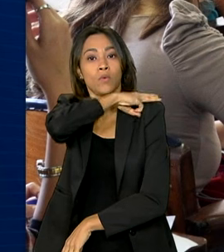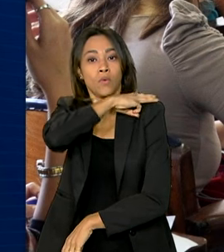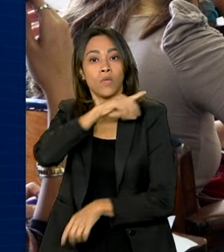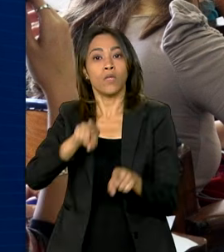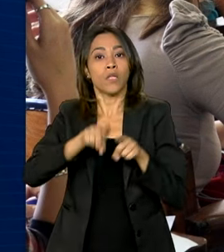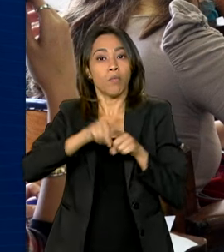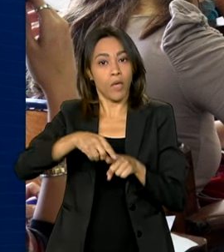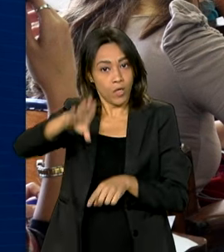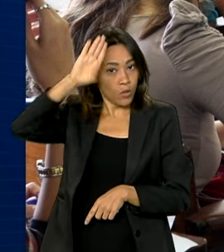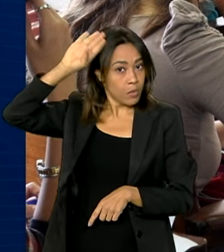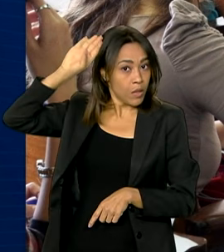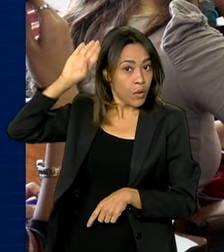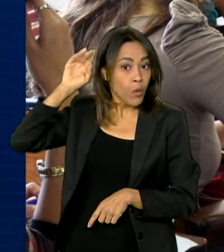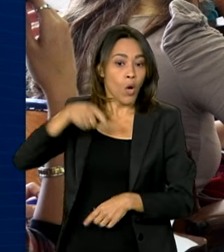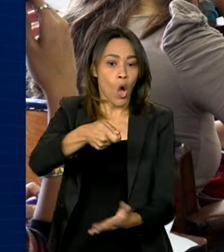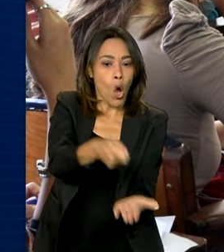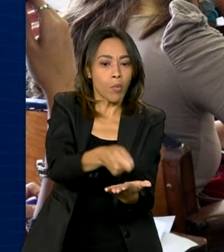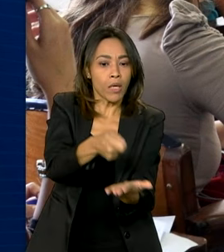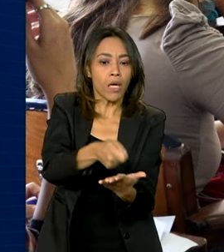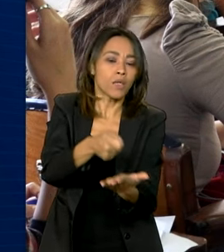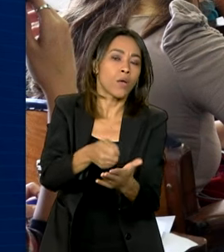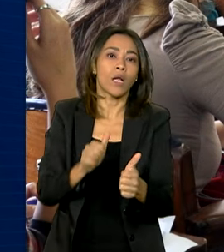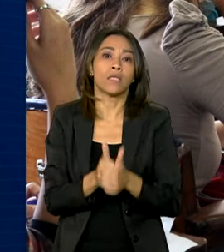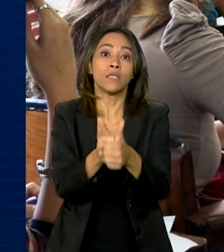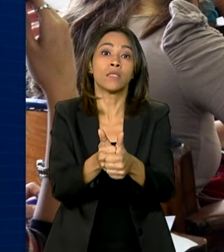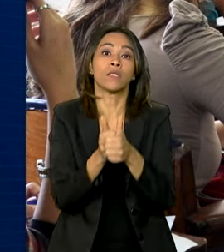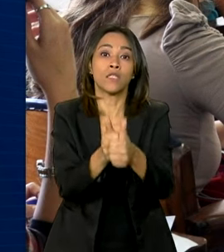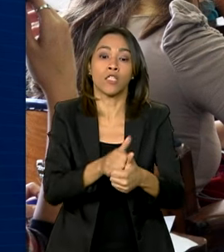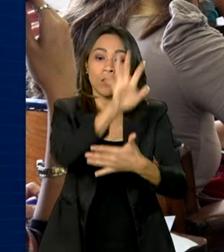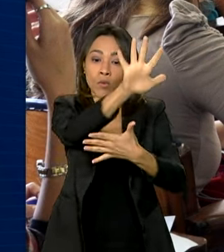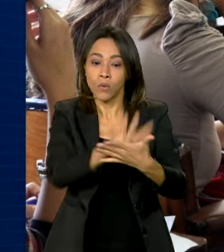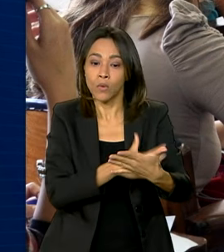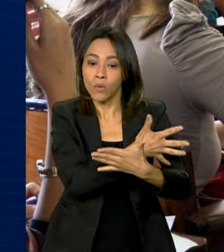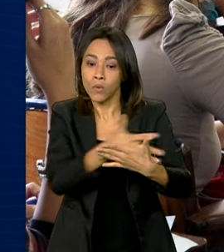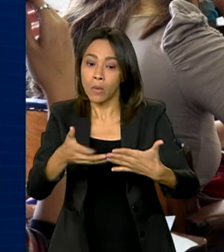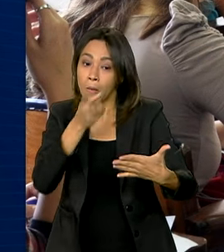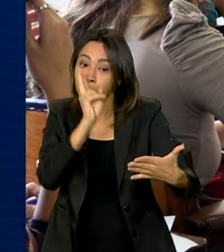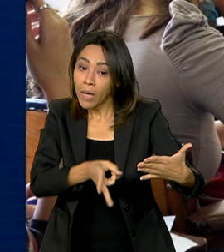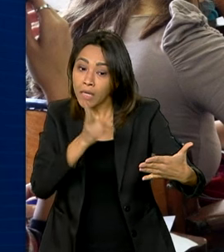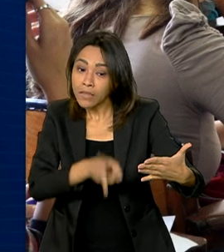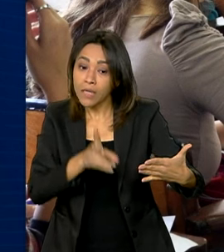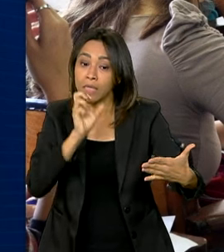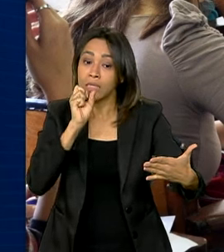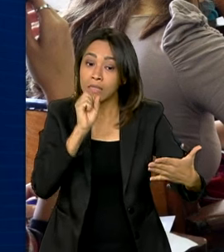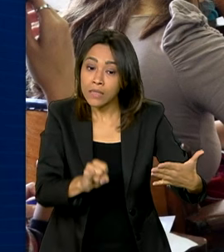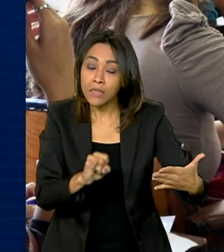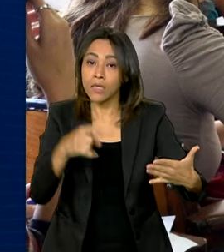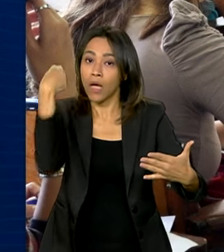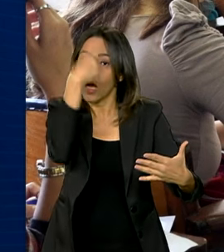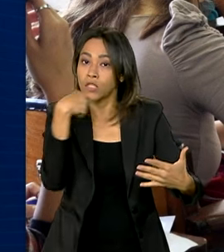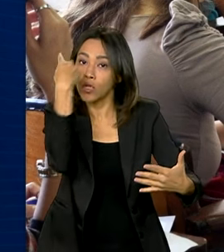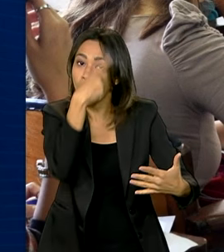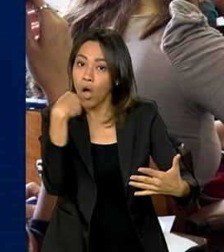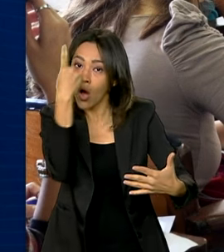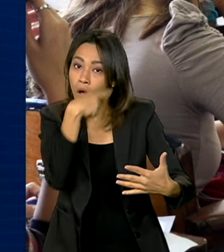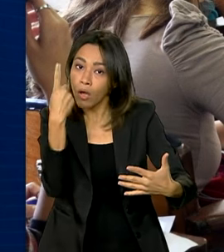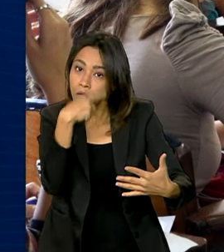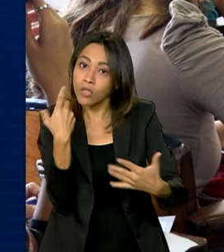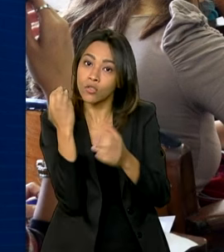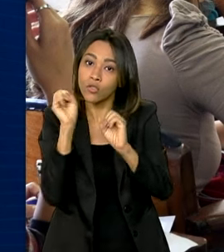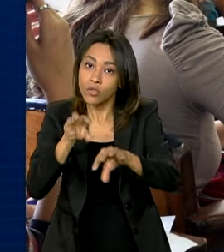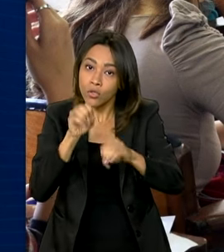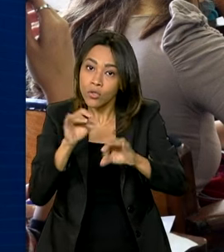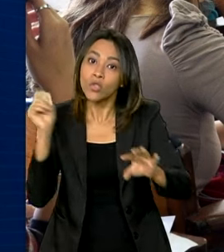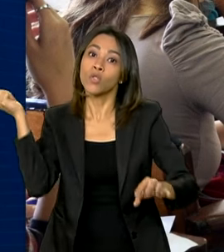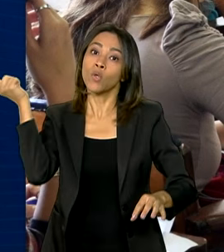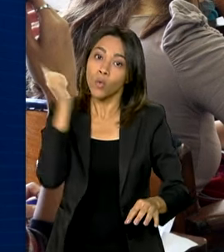superior, a obrigatoriedade dos dias letivos só se mantém se a carga horária anual for cumprida.